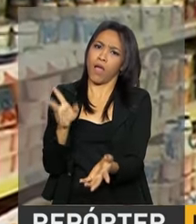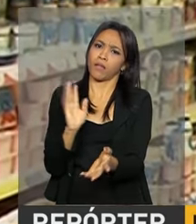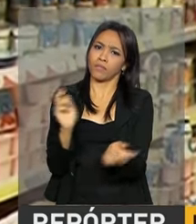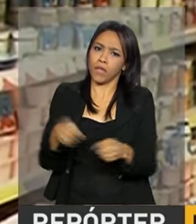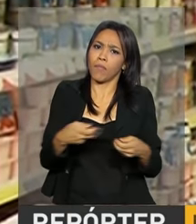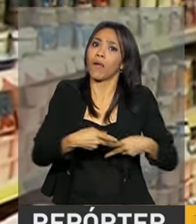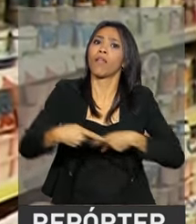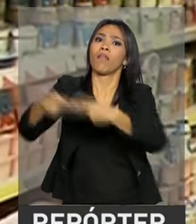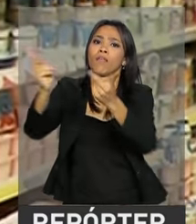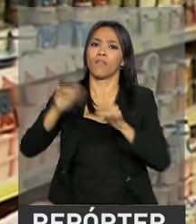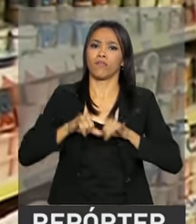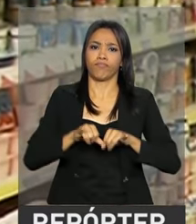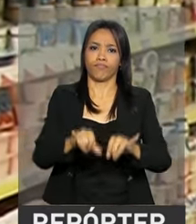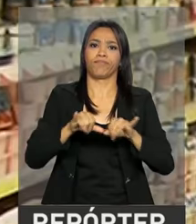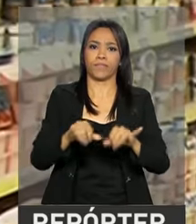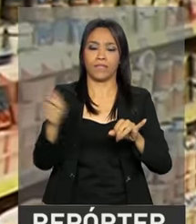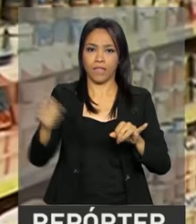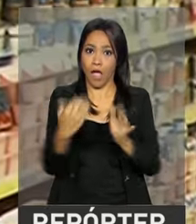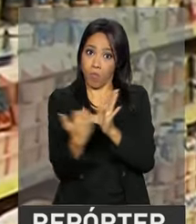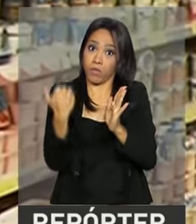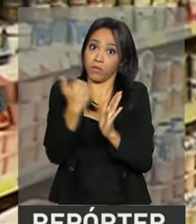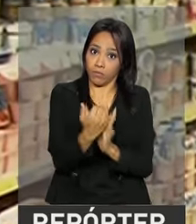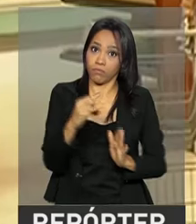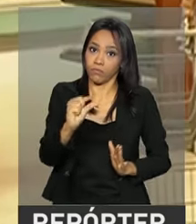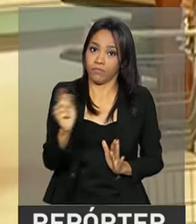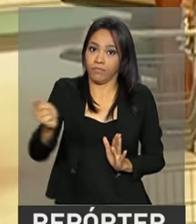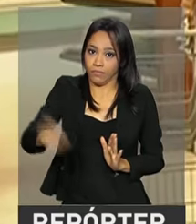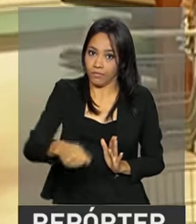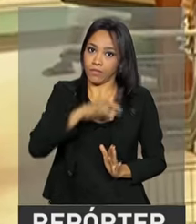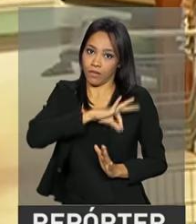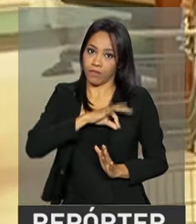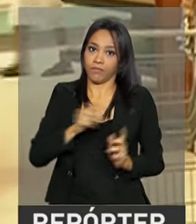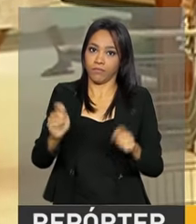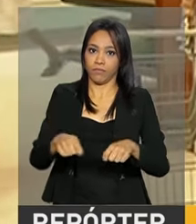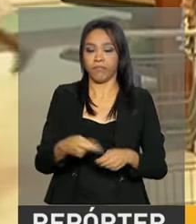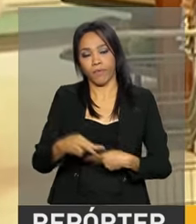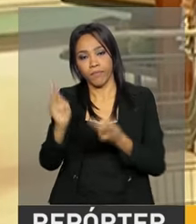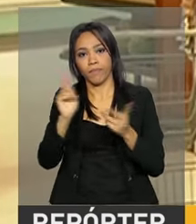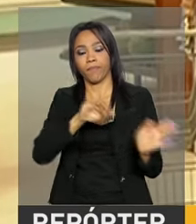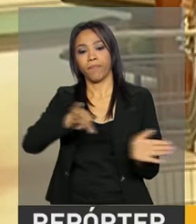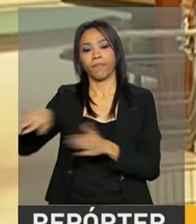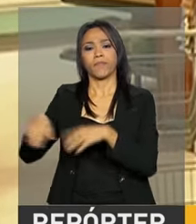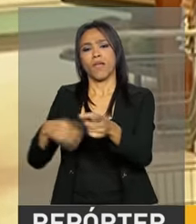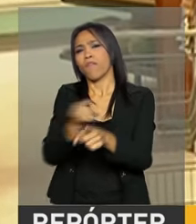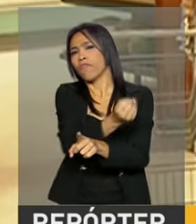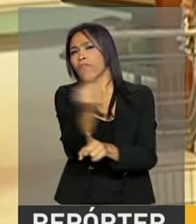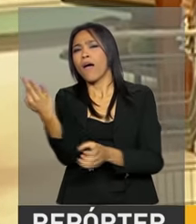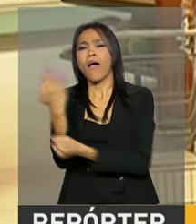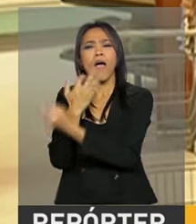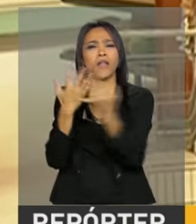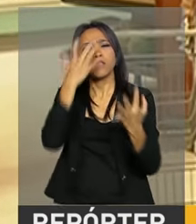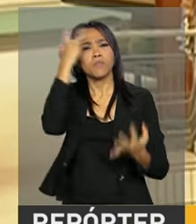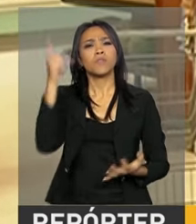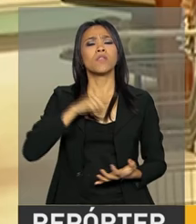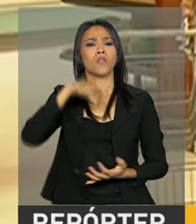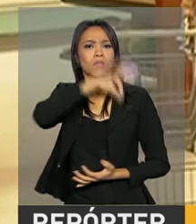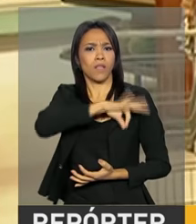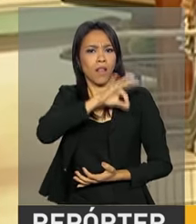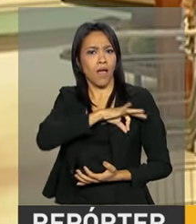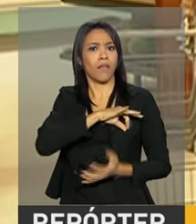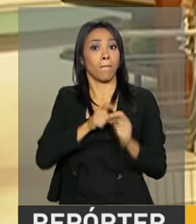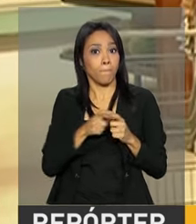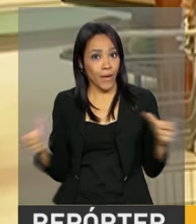algumas coisas a mais acredito que com aumento dá para levar algumas coisas a mais milhões de aposentados e trabalhadores brasileiros T como renda o salário